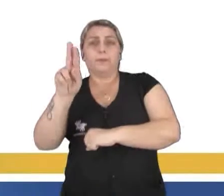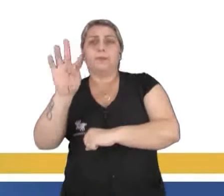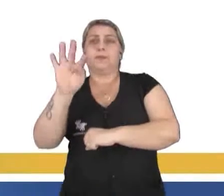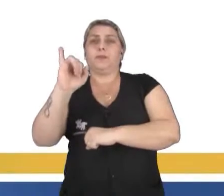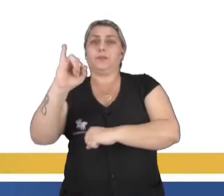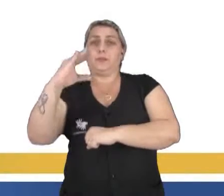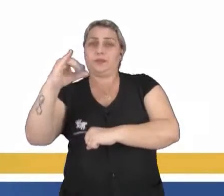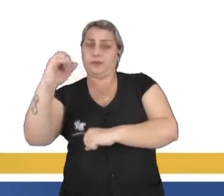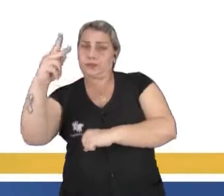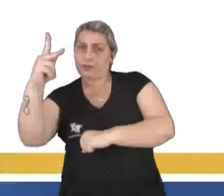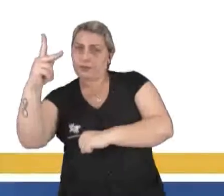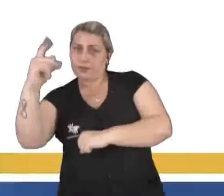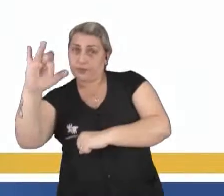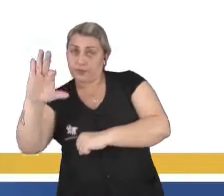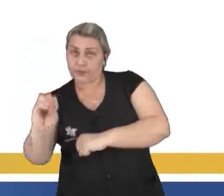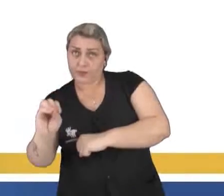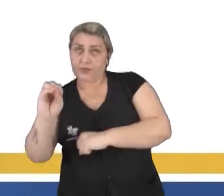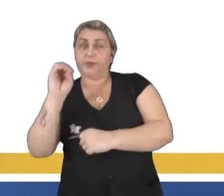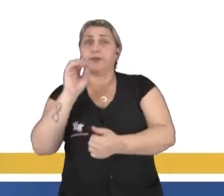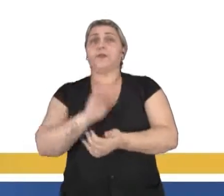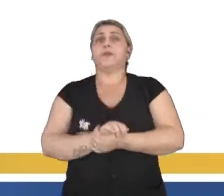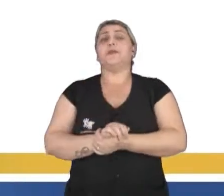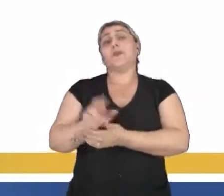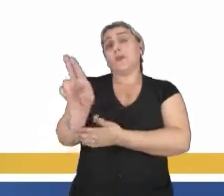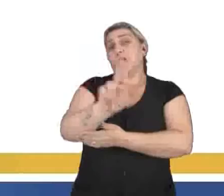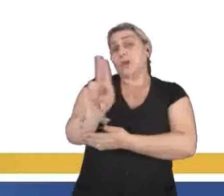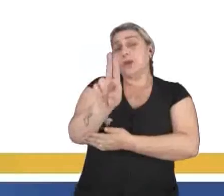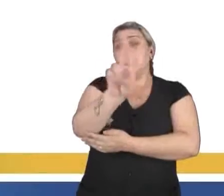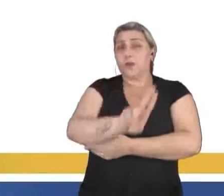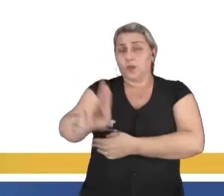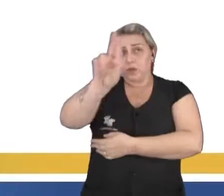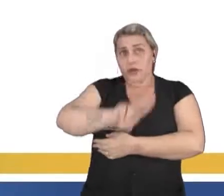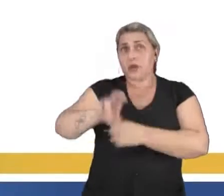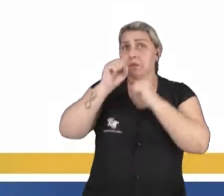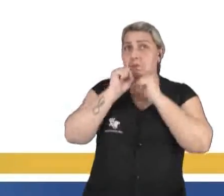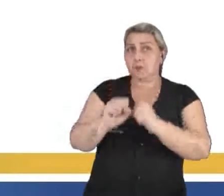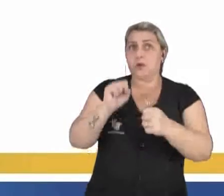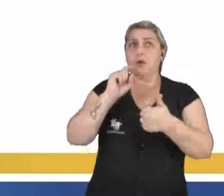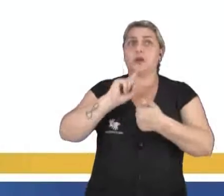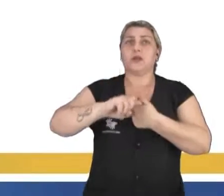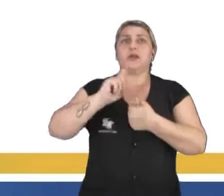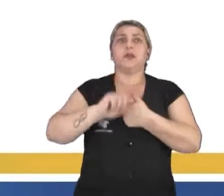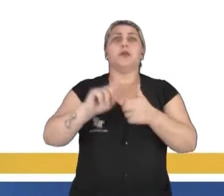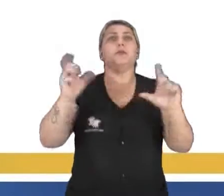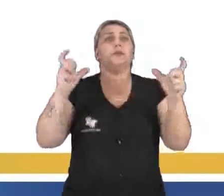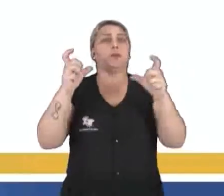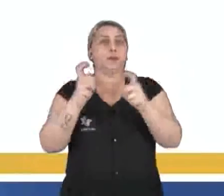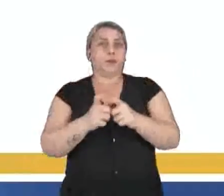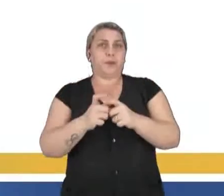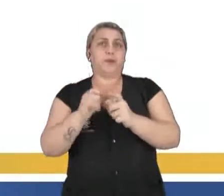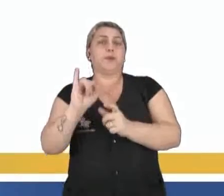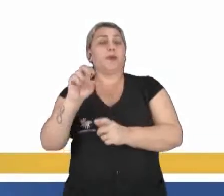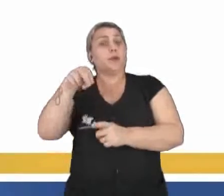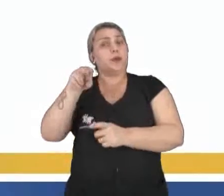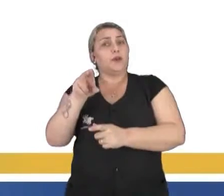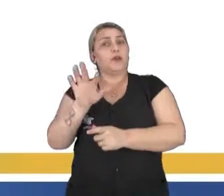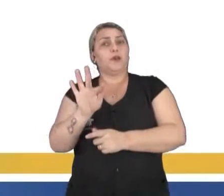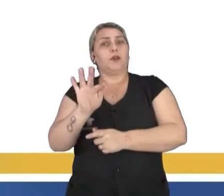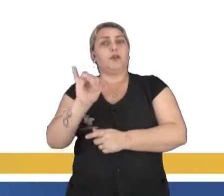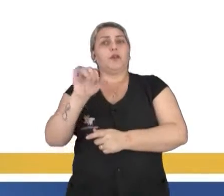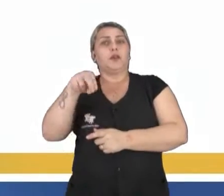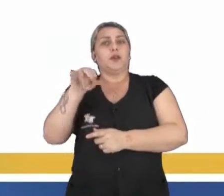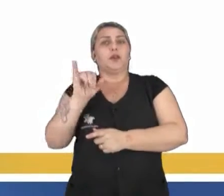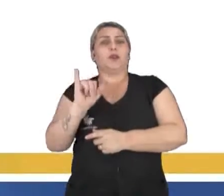nominais e de acordo com as formas nominais usadas orações elas podem ser reduzidas de infinitivo de